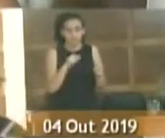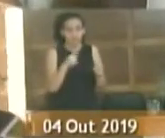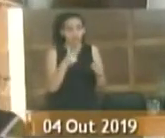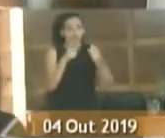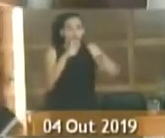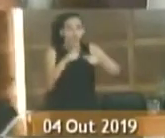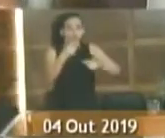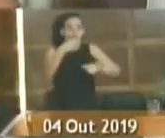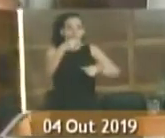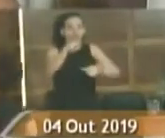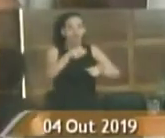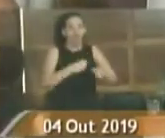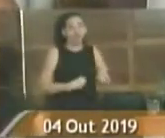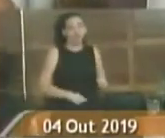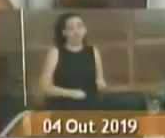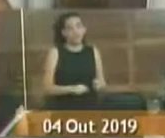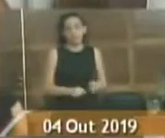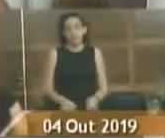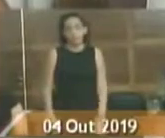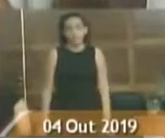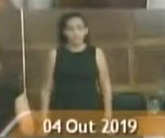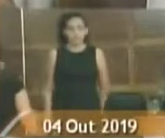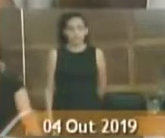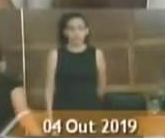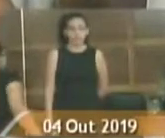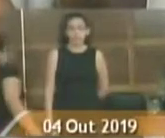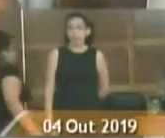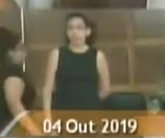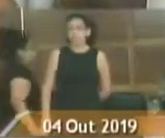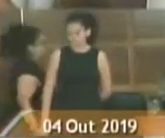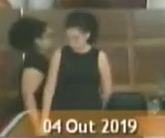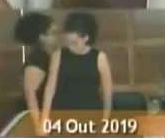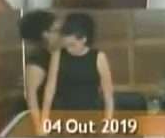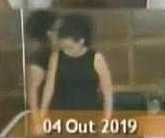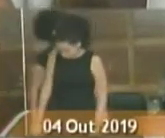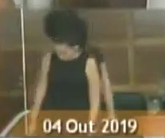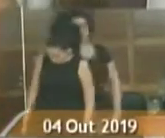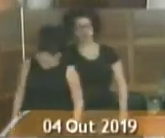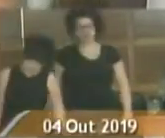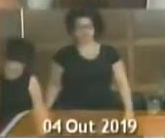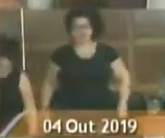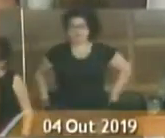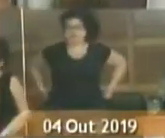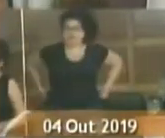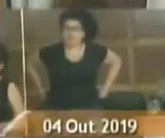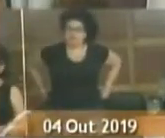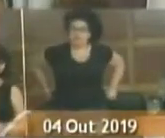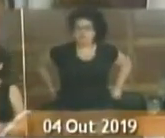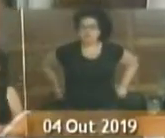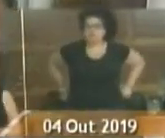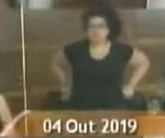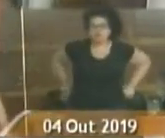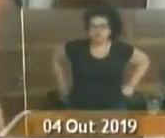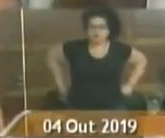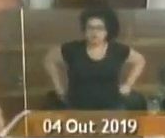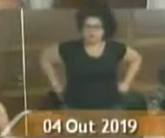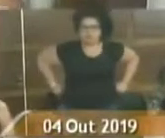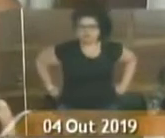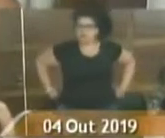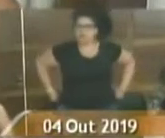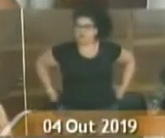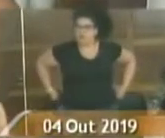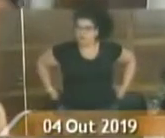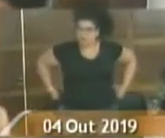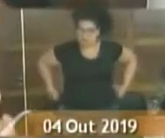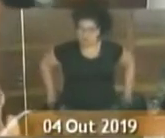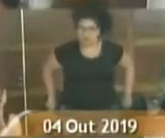urinam e defecam ali no mesmo lugar que eles deitam. Então, isso tudo é uma caracterização de maus tratos, tá? Que muita gente,